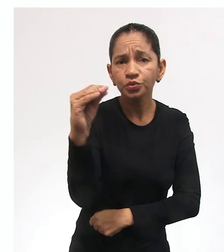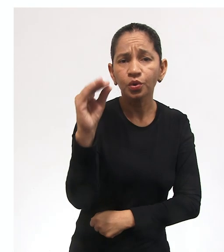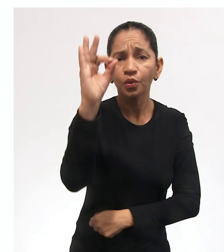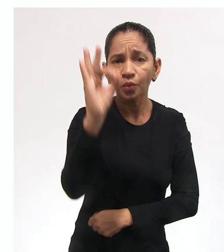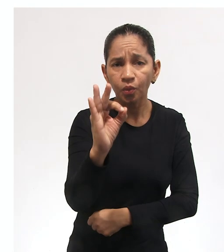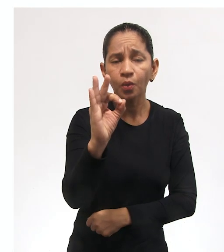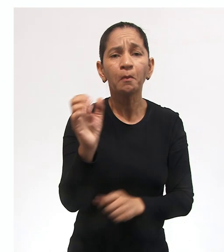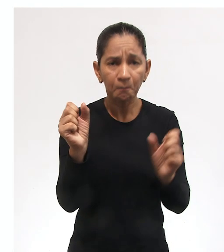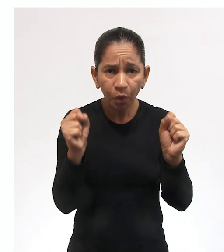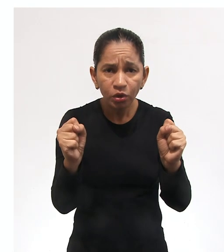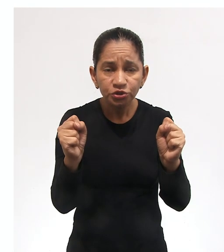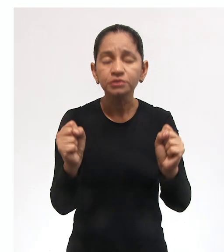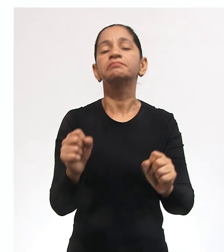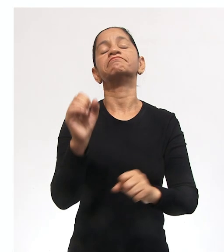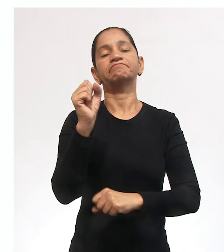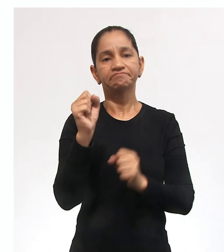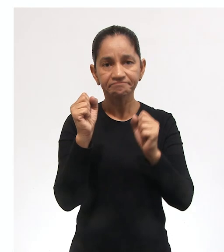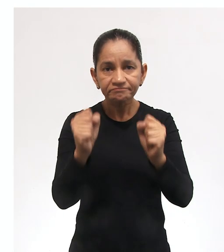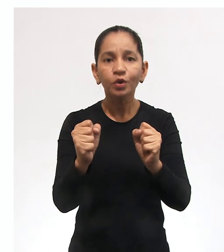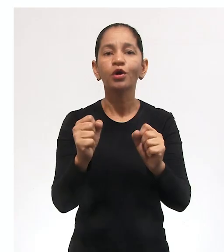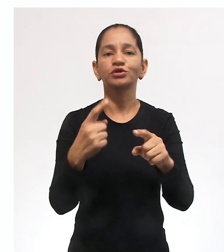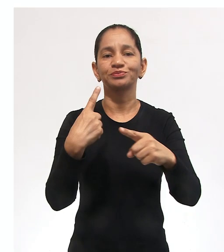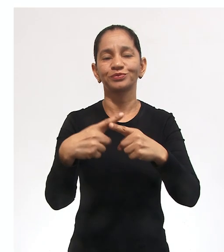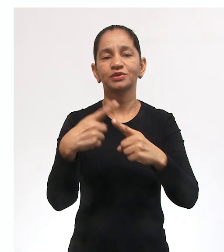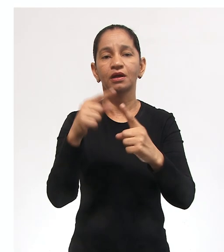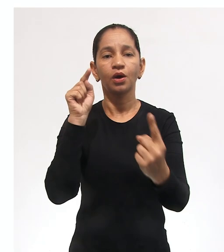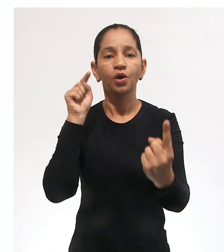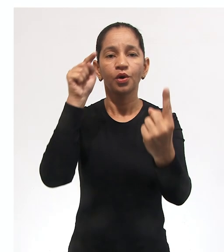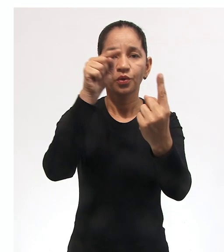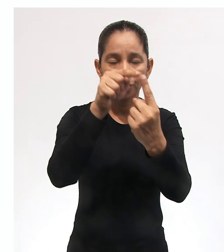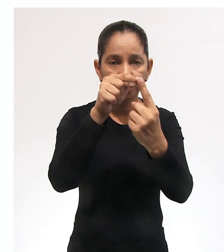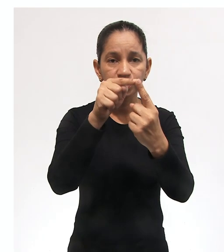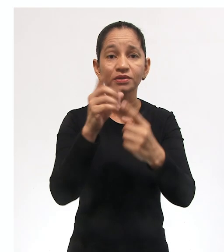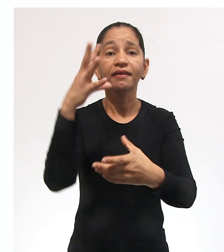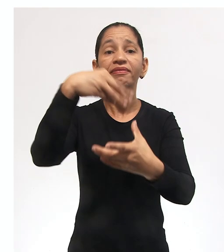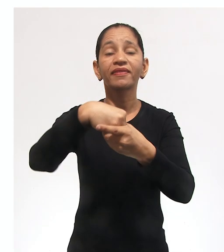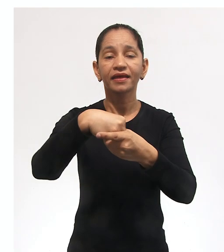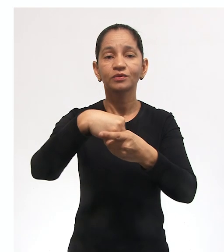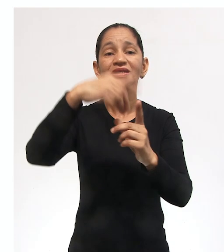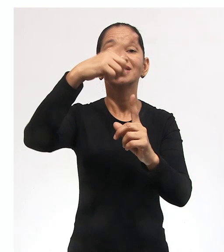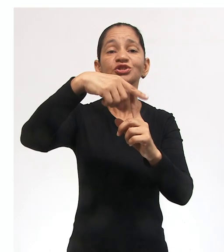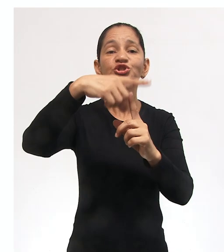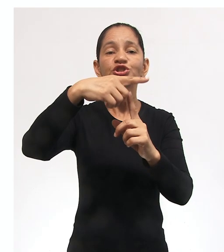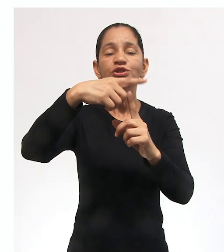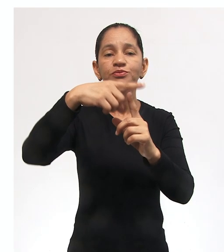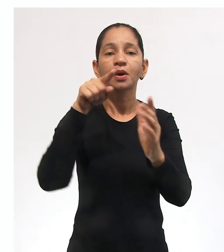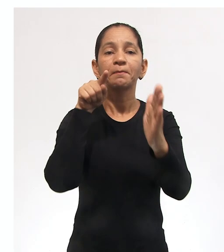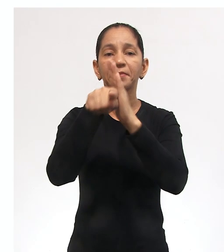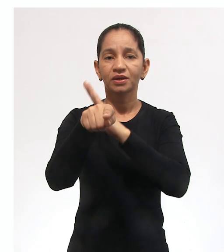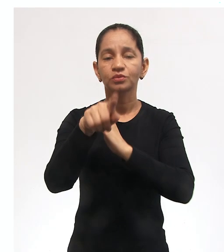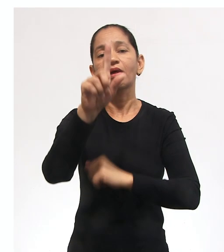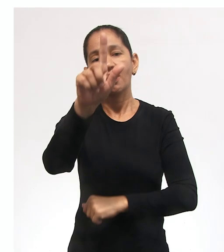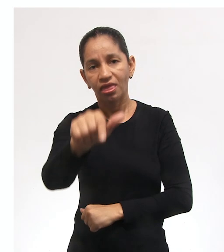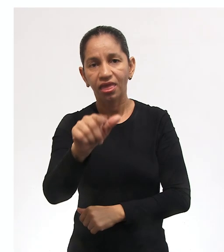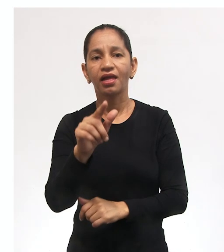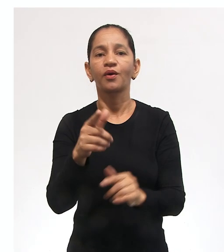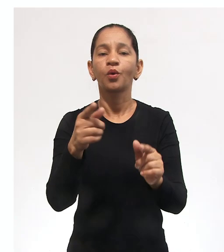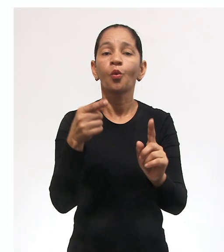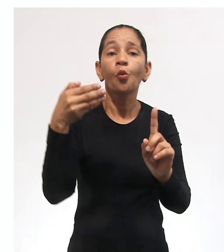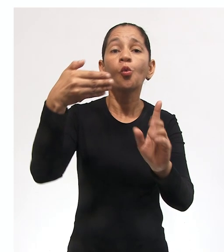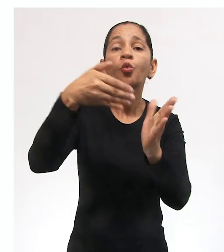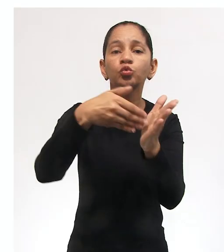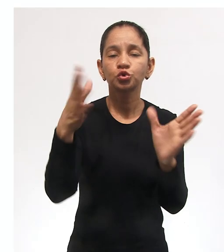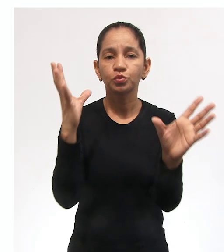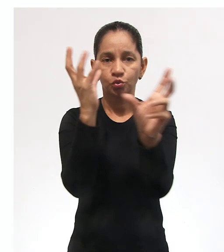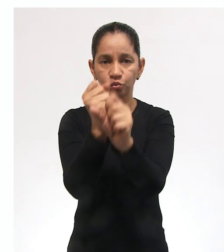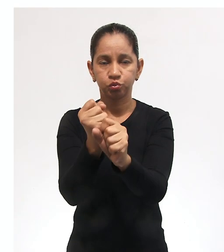de porcentagem? Porque o valor que eu quero descobrir está na categoria das porcentagens. Então, o valor que eu encontrei no